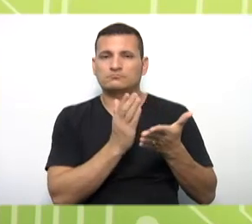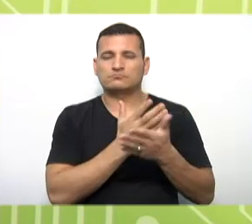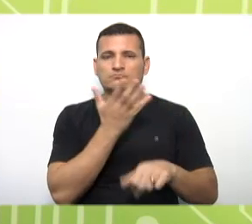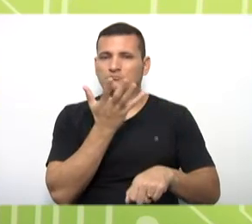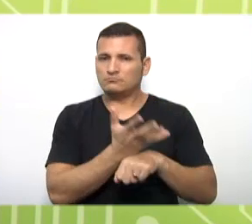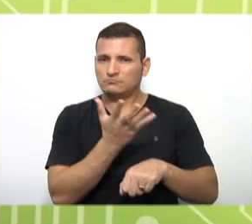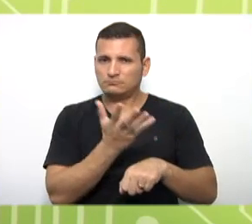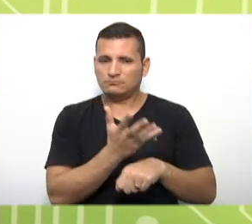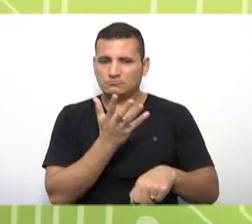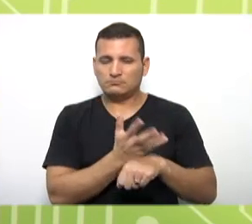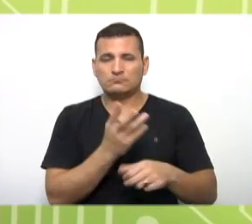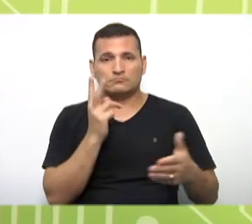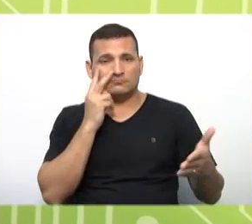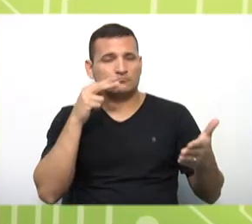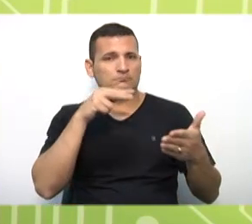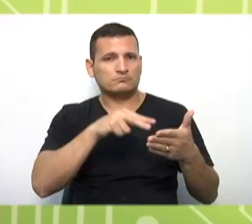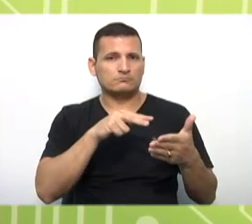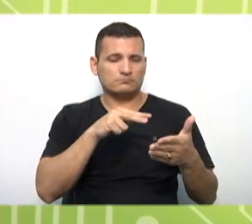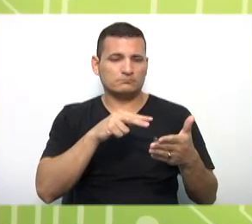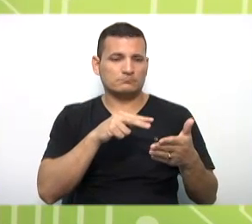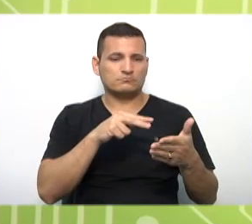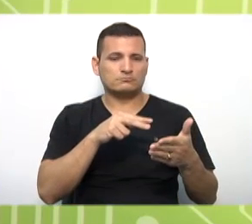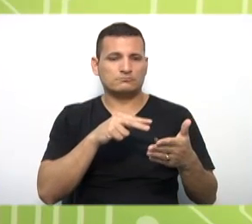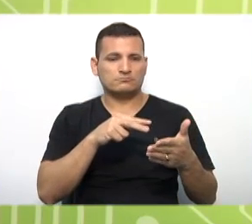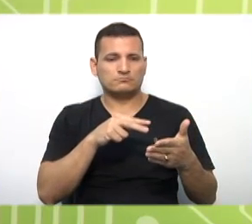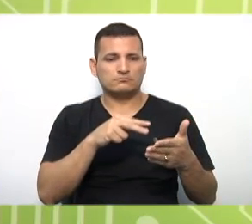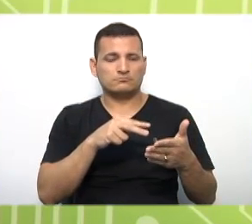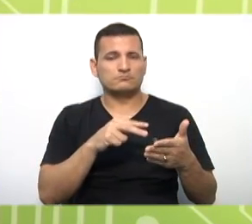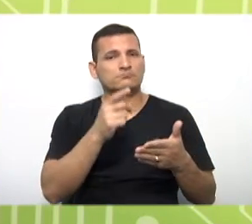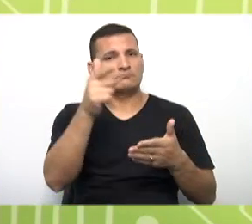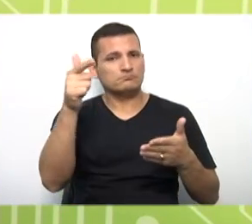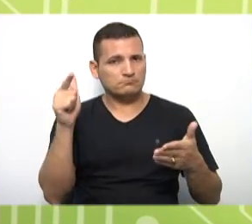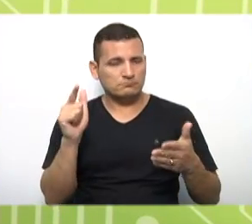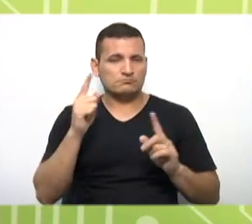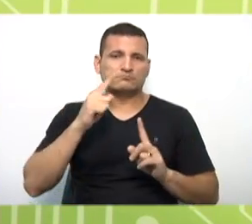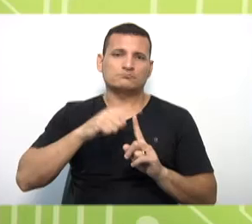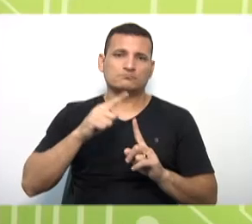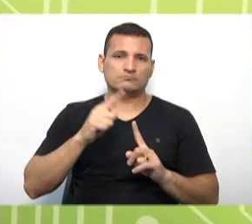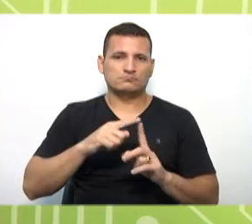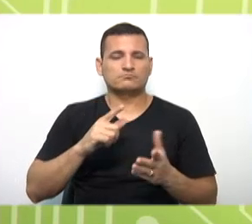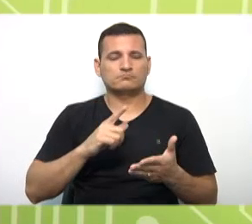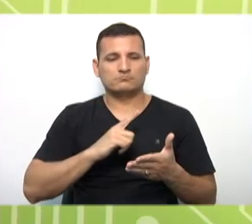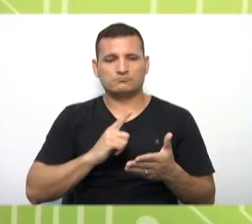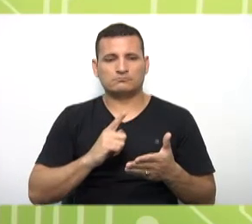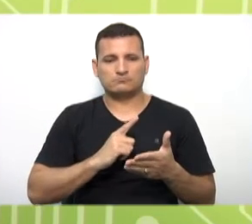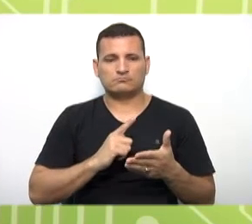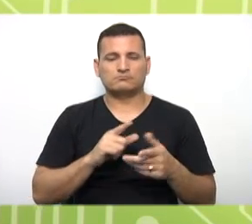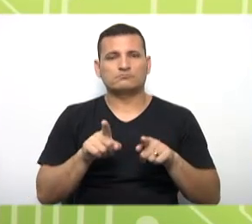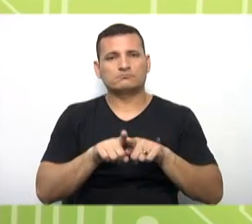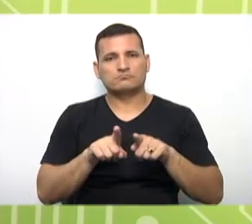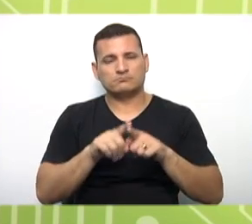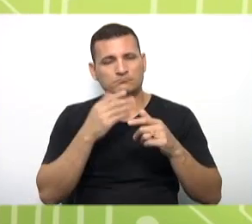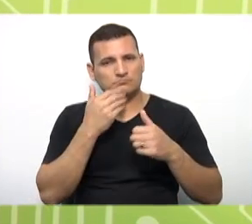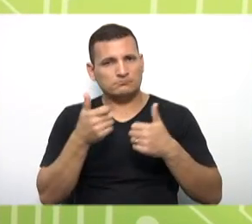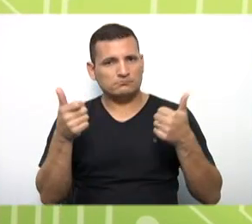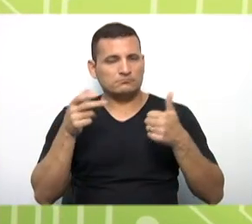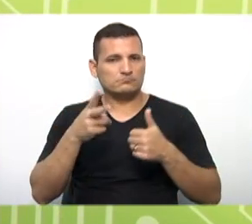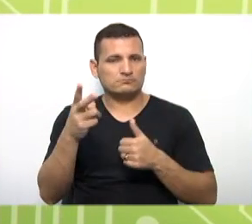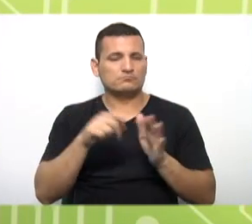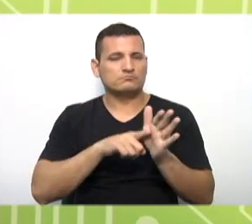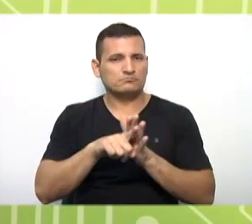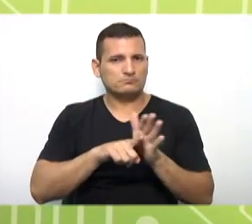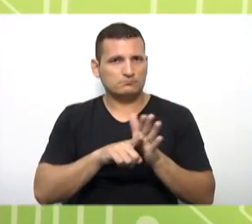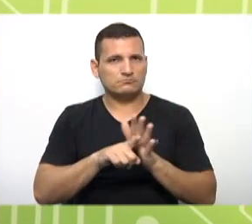da disciplina para olharem os outros tipos que nós temos aí também de melhoria. Pesquisem